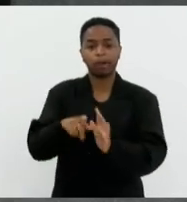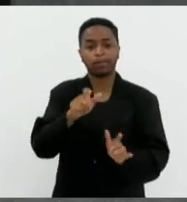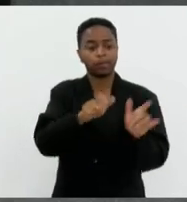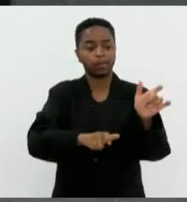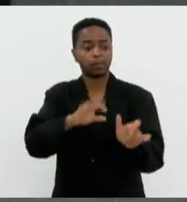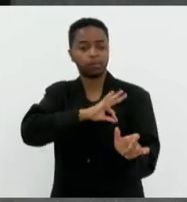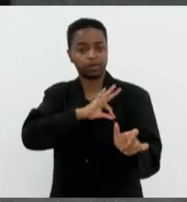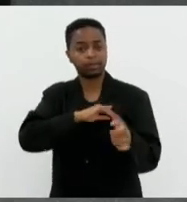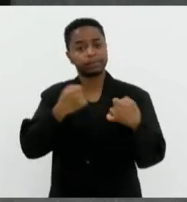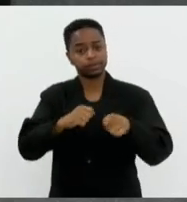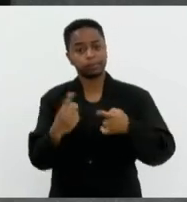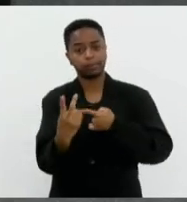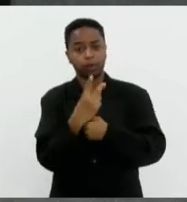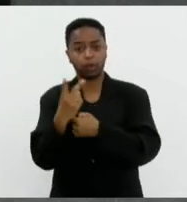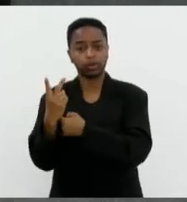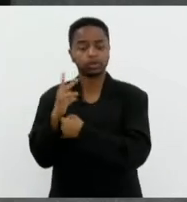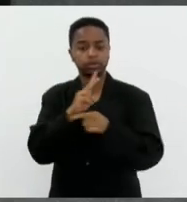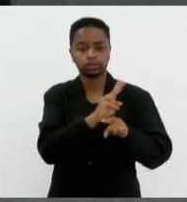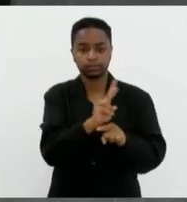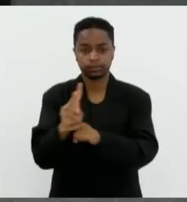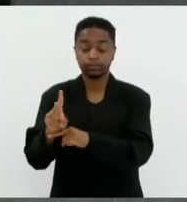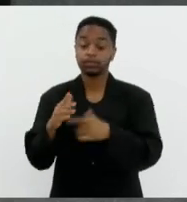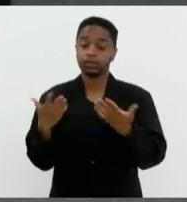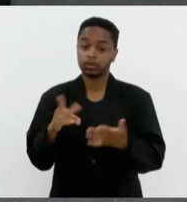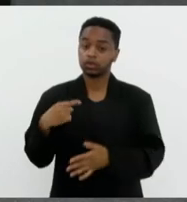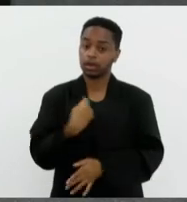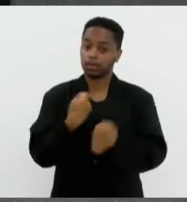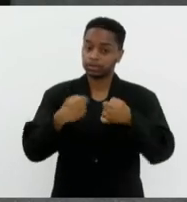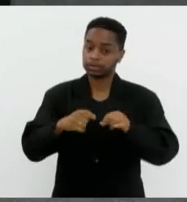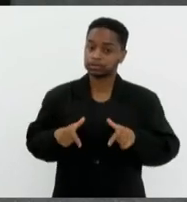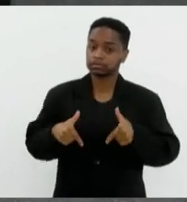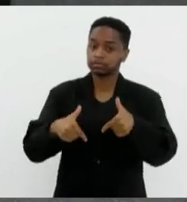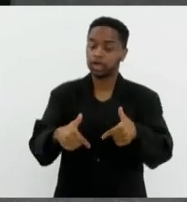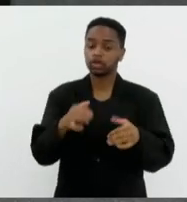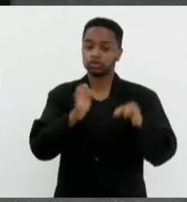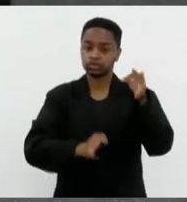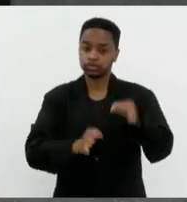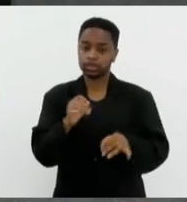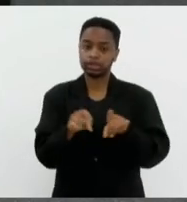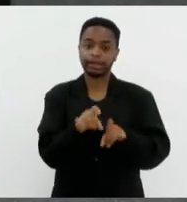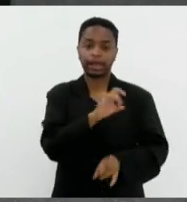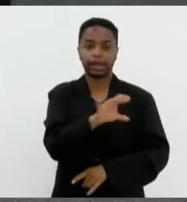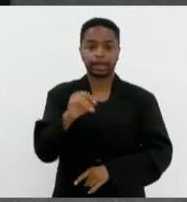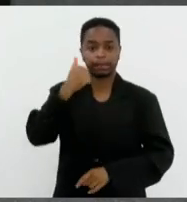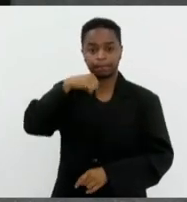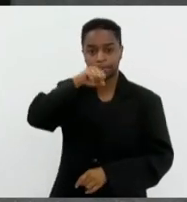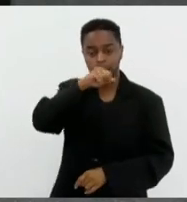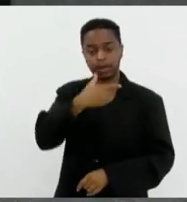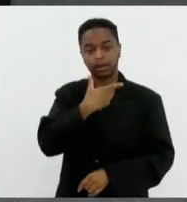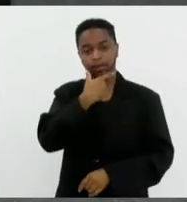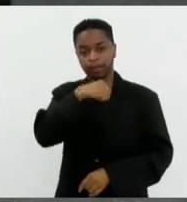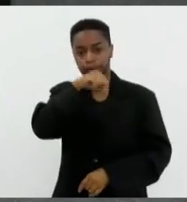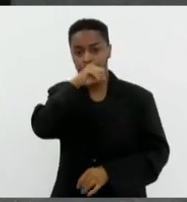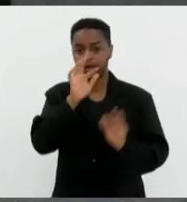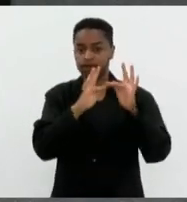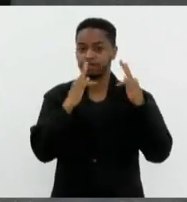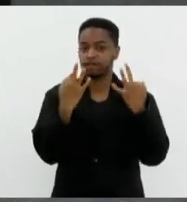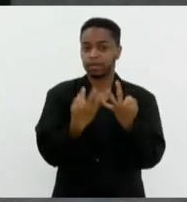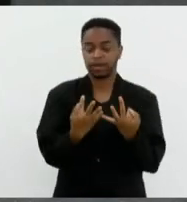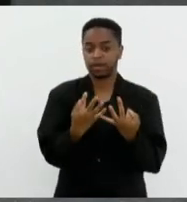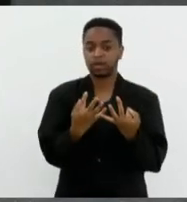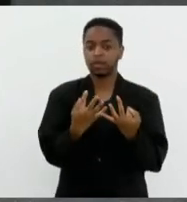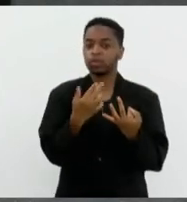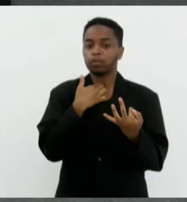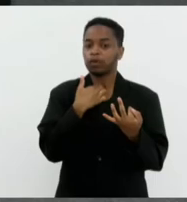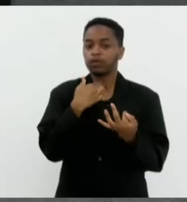proteger. Então, senhora presidenta, façamos justiça e que cada mãe, que cada pai, que cada familiar não veja seu